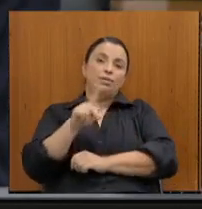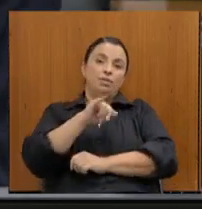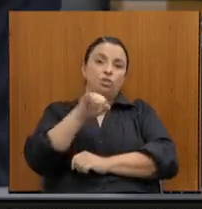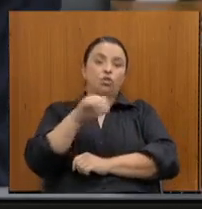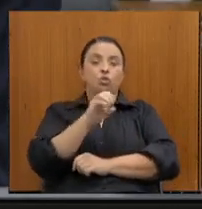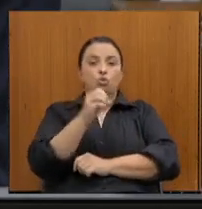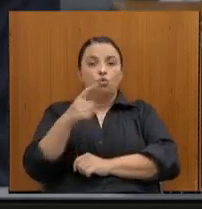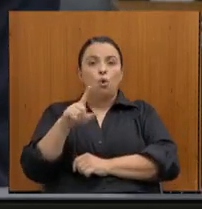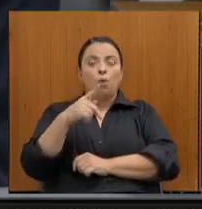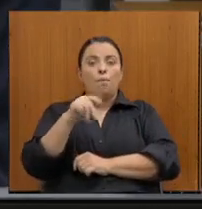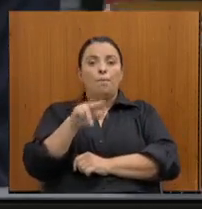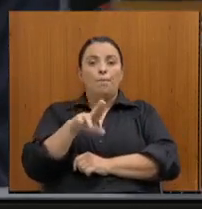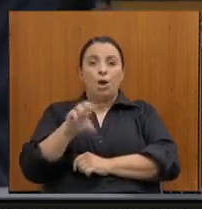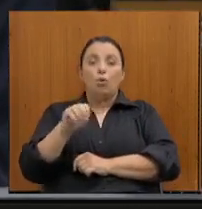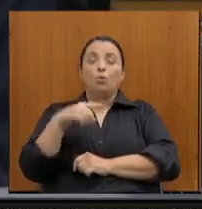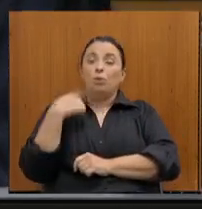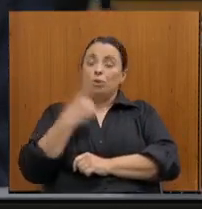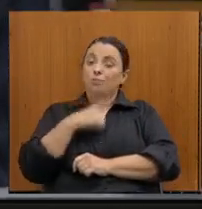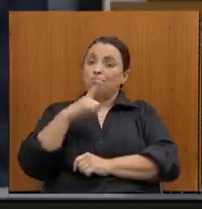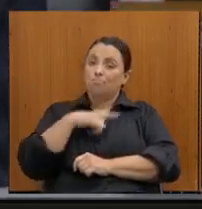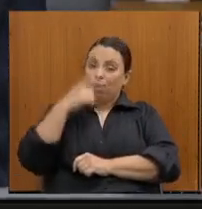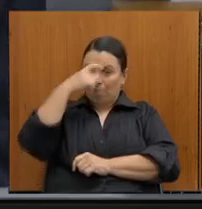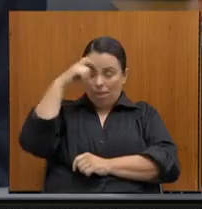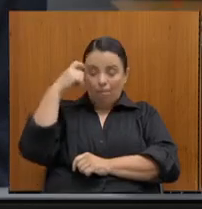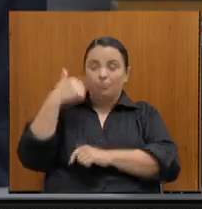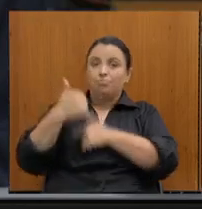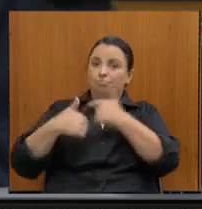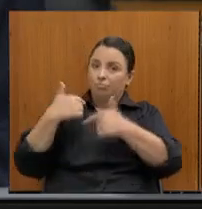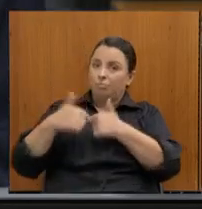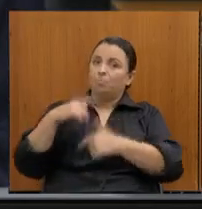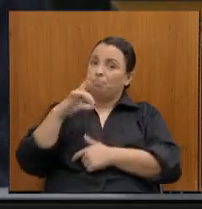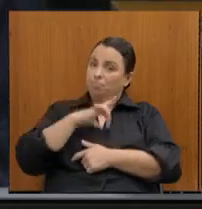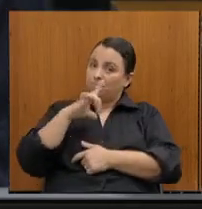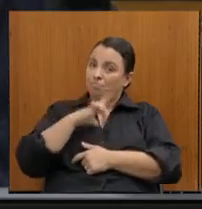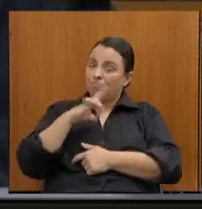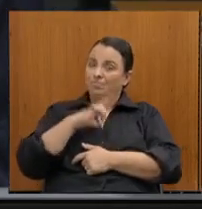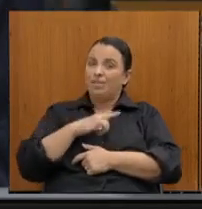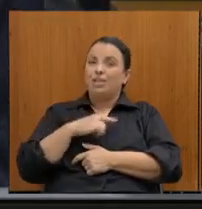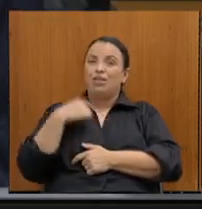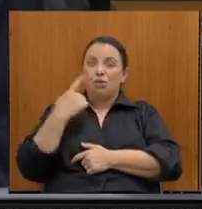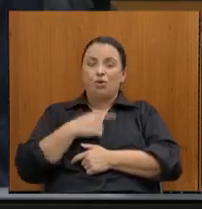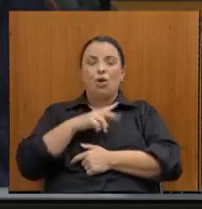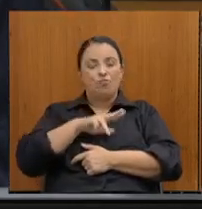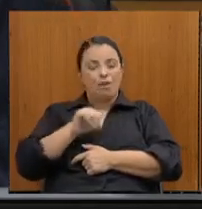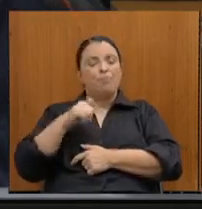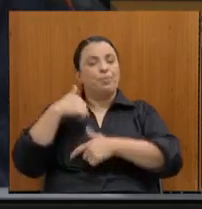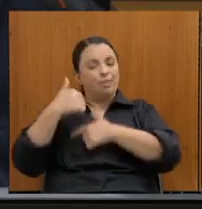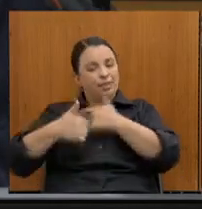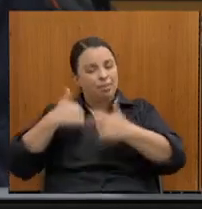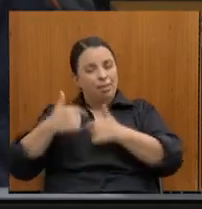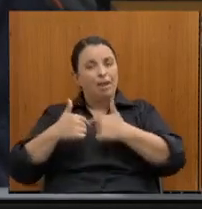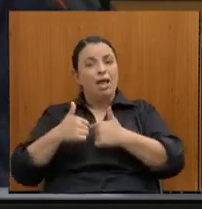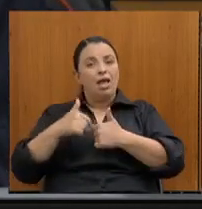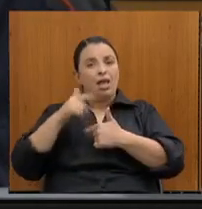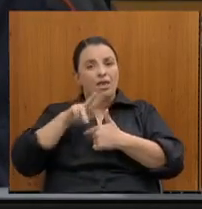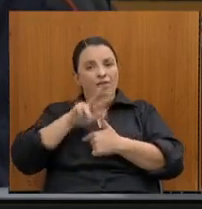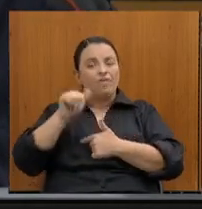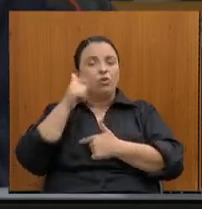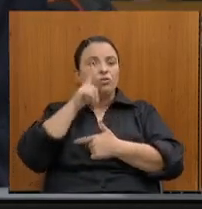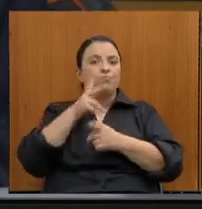e o nosso dever de casa é grande então vamos grande fazer essa eles dever de casa e vamos avançar